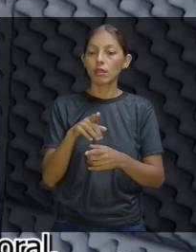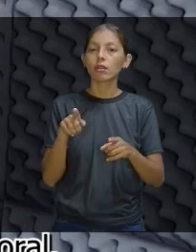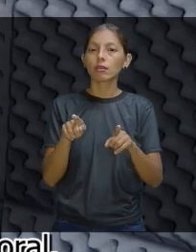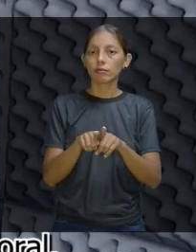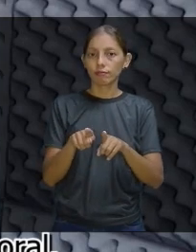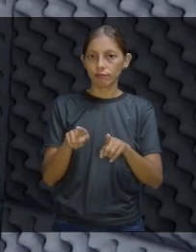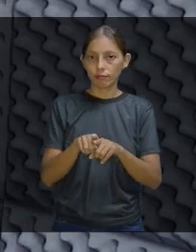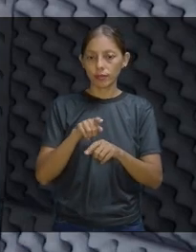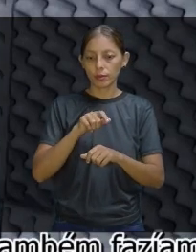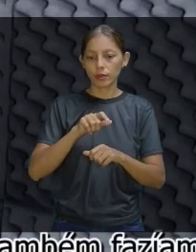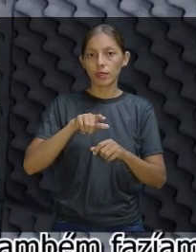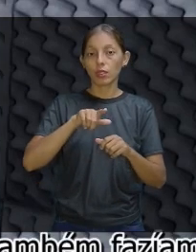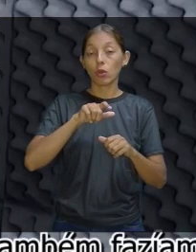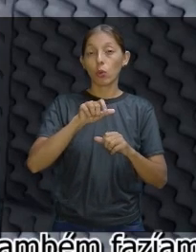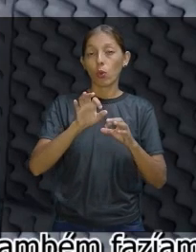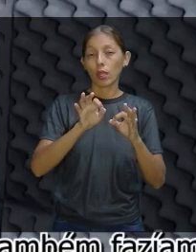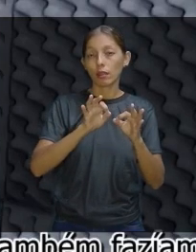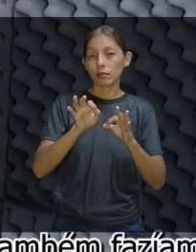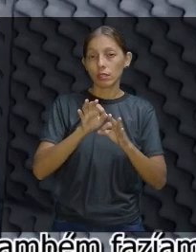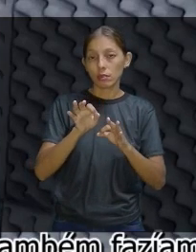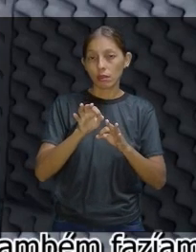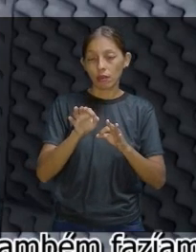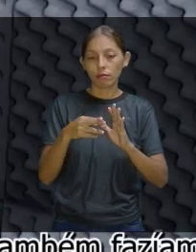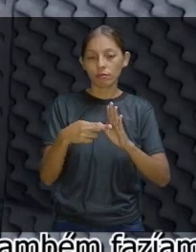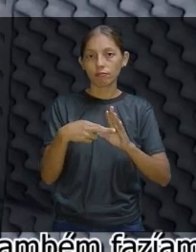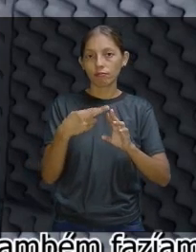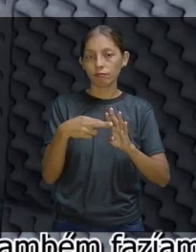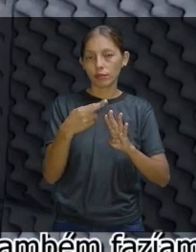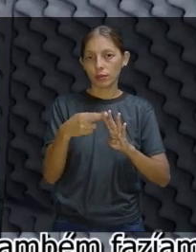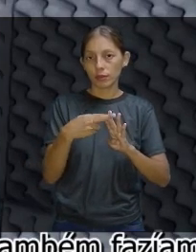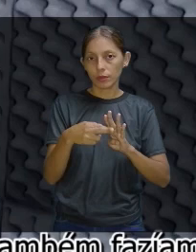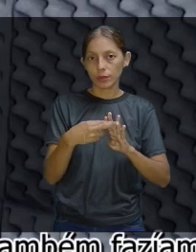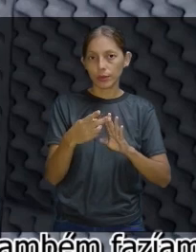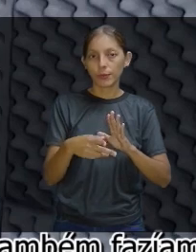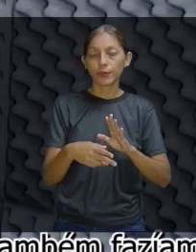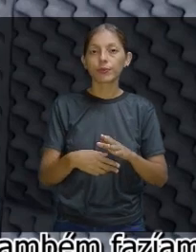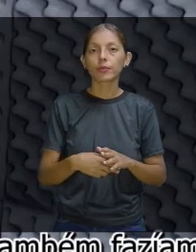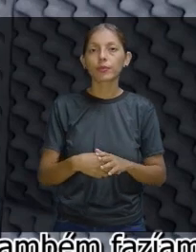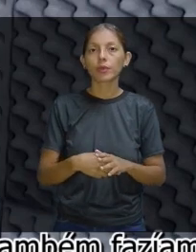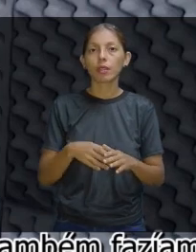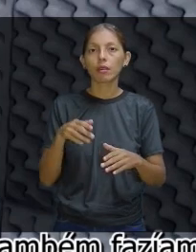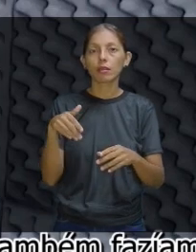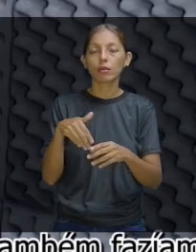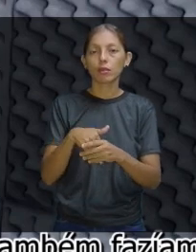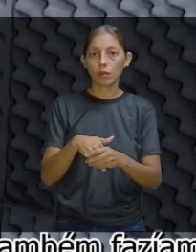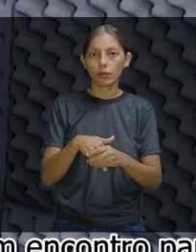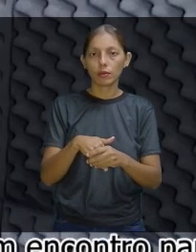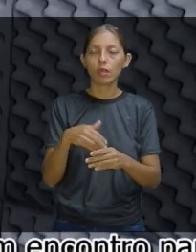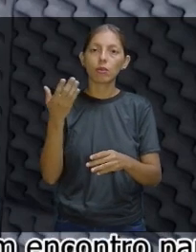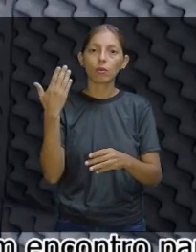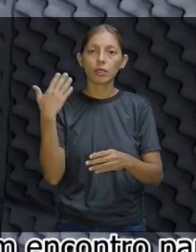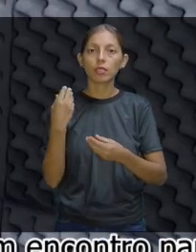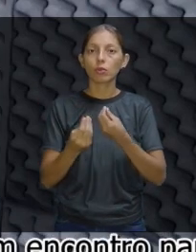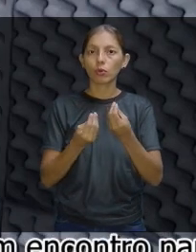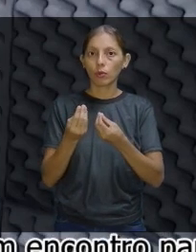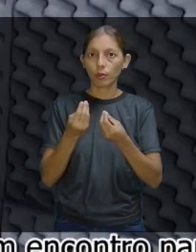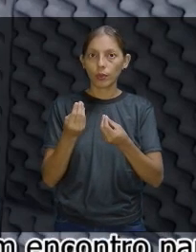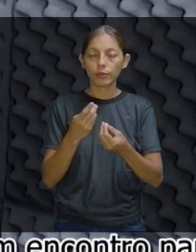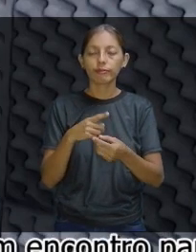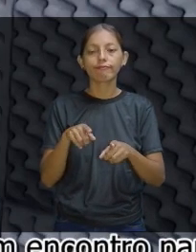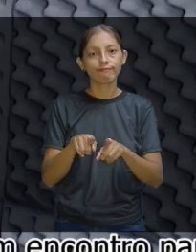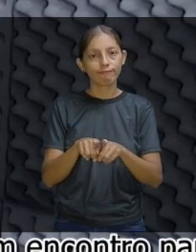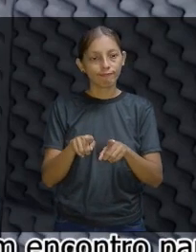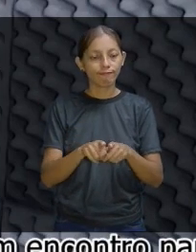serviço eleitoral. E nós tínhamos o Colégio de Corregedores, onde nós também fazíamos essa mesma